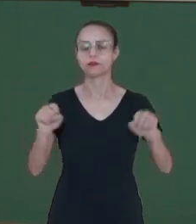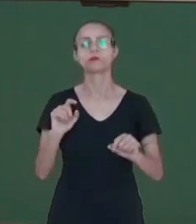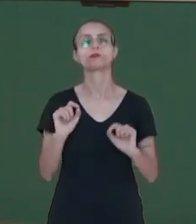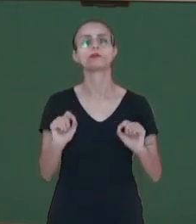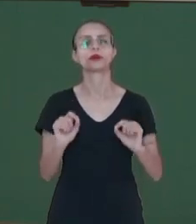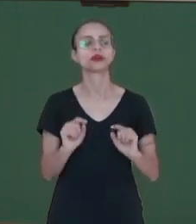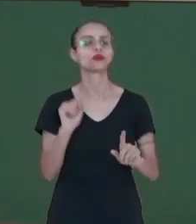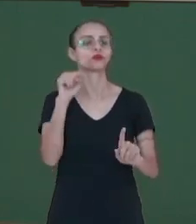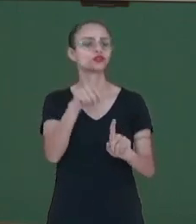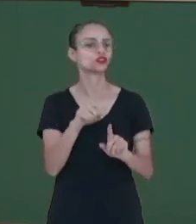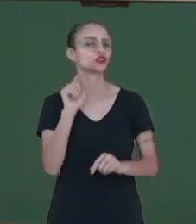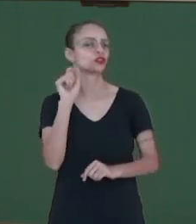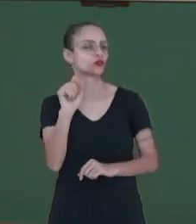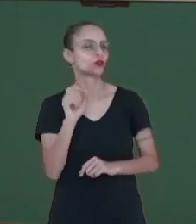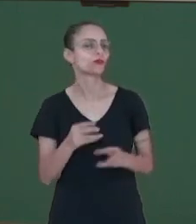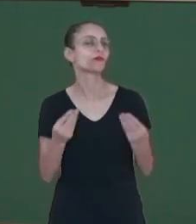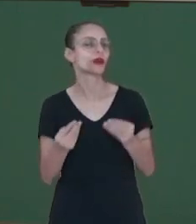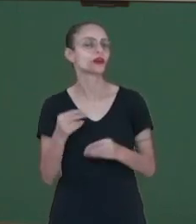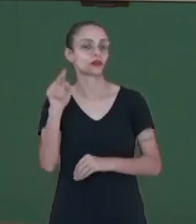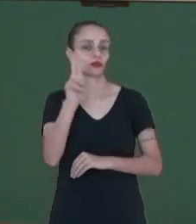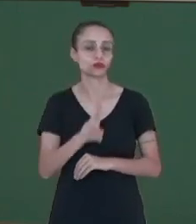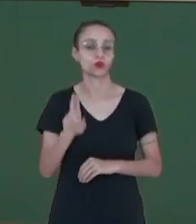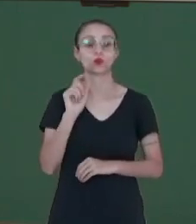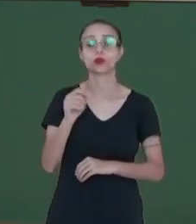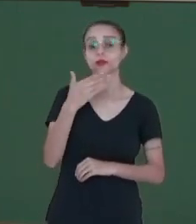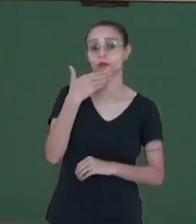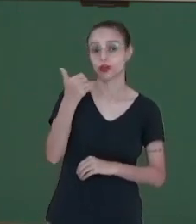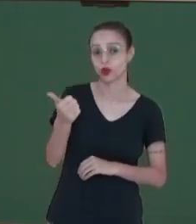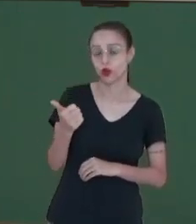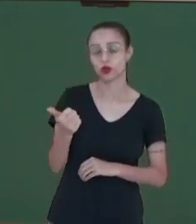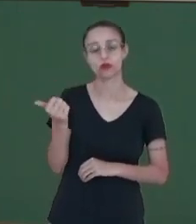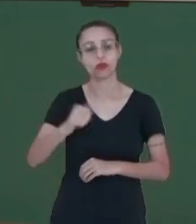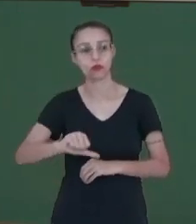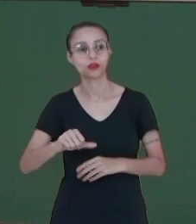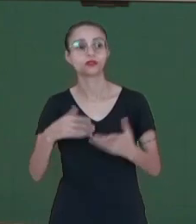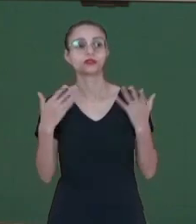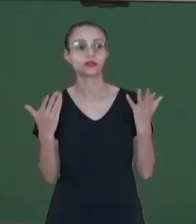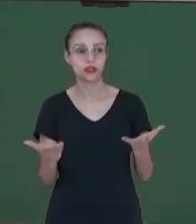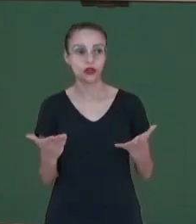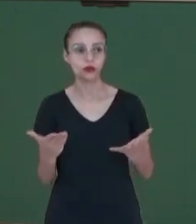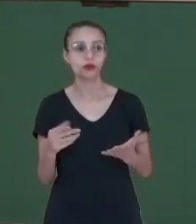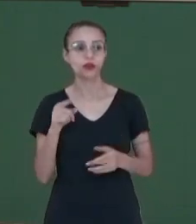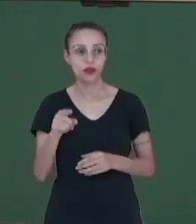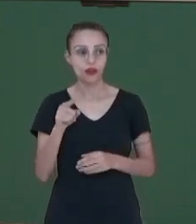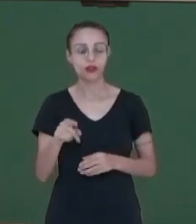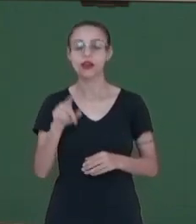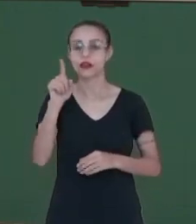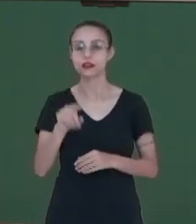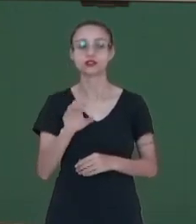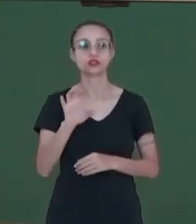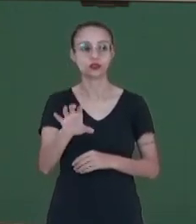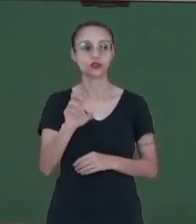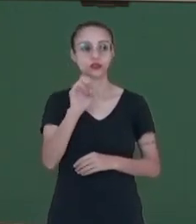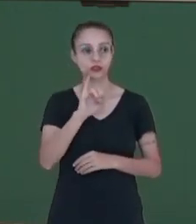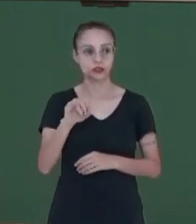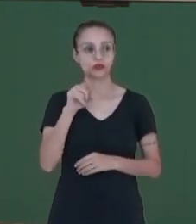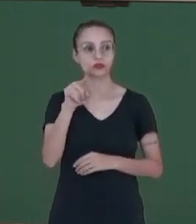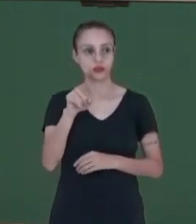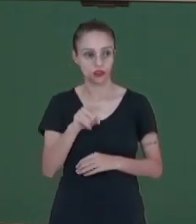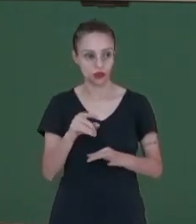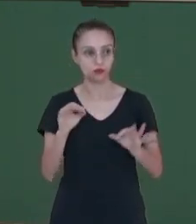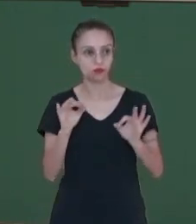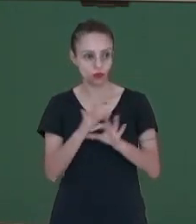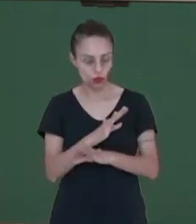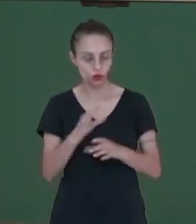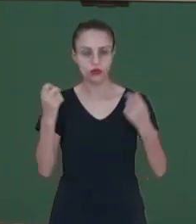serve, qual são os seus objetivos, o que melhora, o que não melhora. Então, a ginástica de academia é isso, né? Se você está pronto para a ginástica de